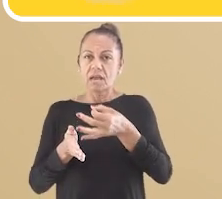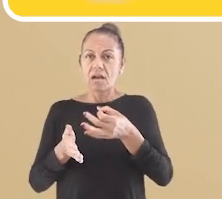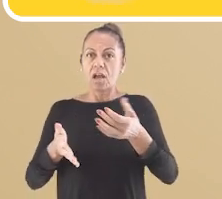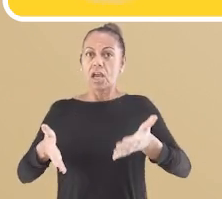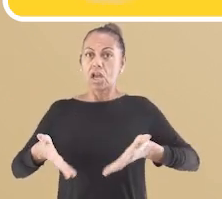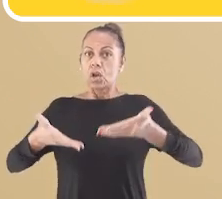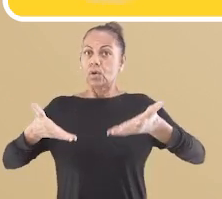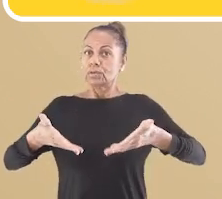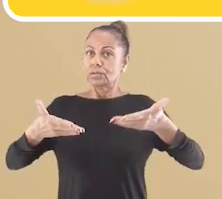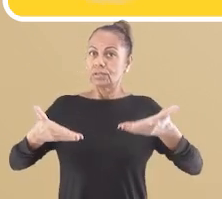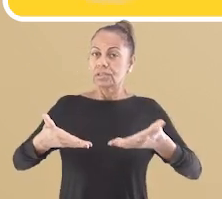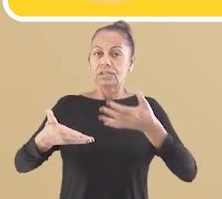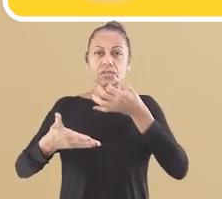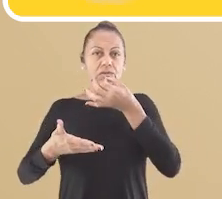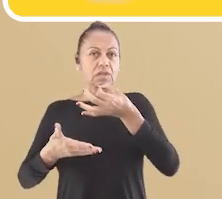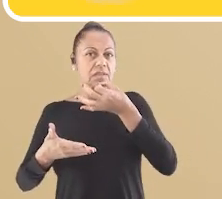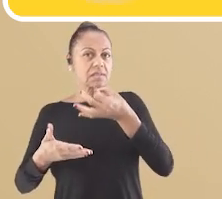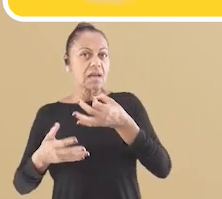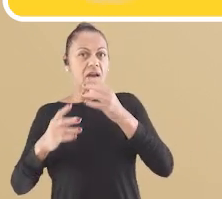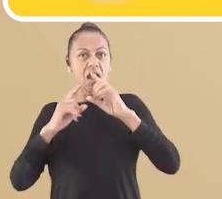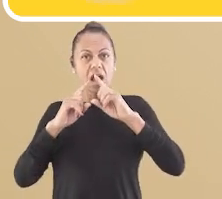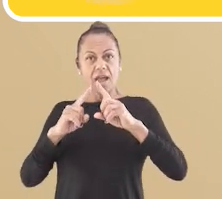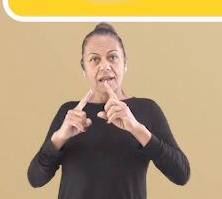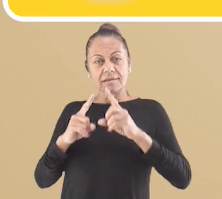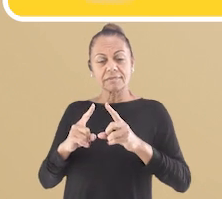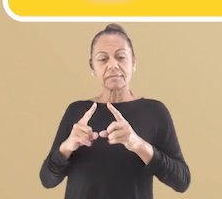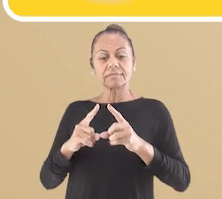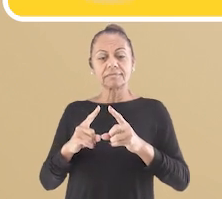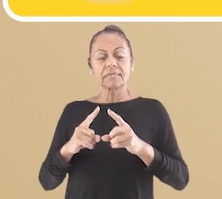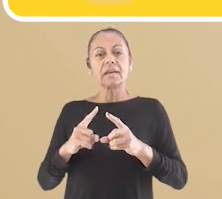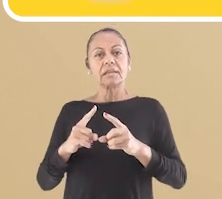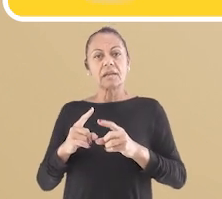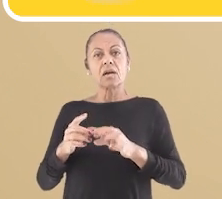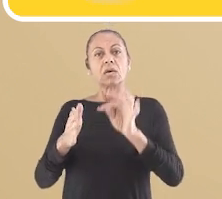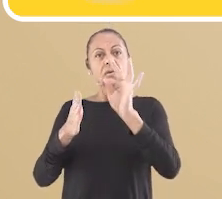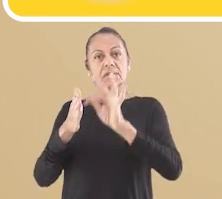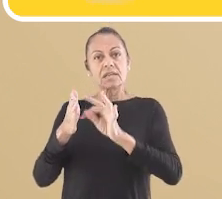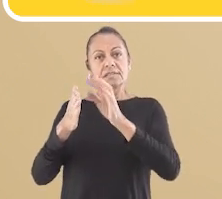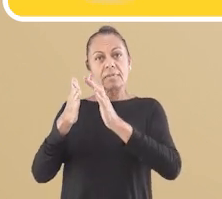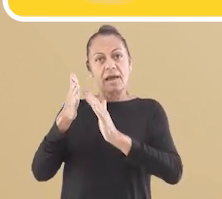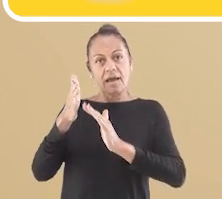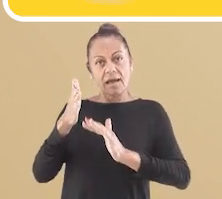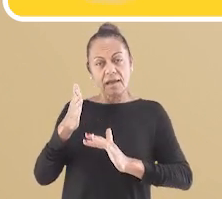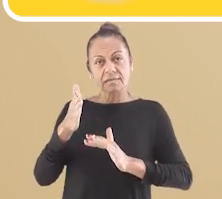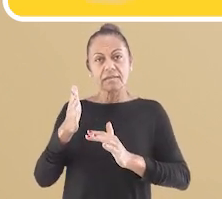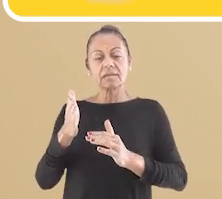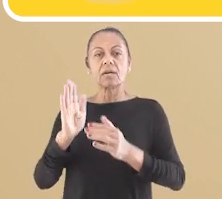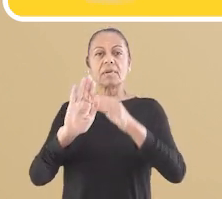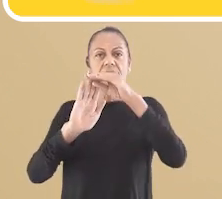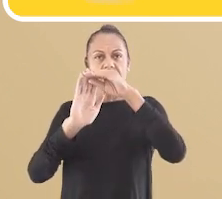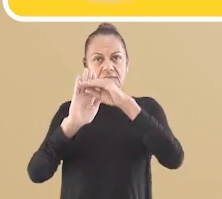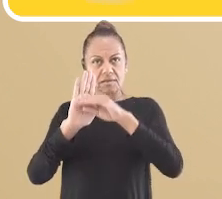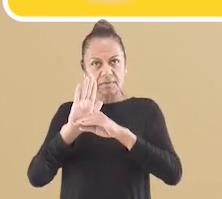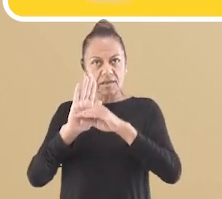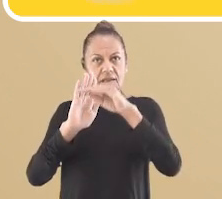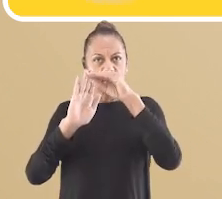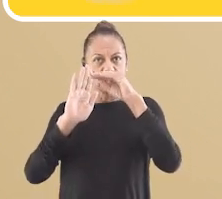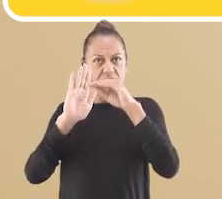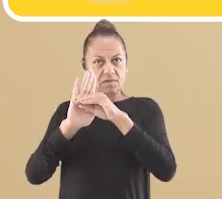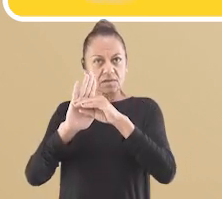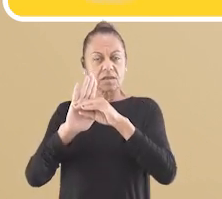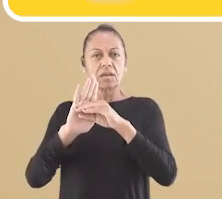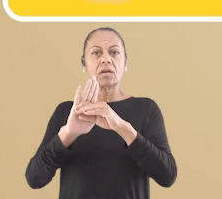remetente deve escrever a sua opinião, elogio, sugestão ou reclamação. O corpo do texto pode ser dividido em